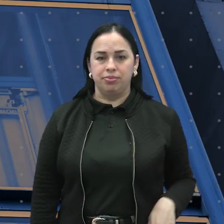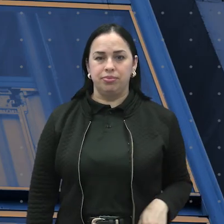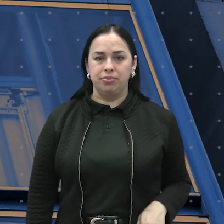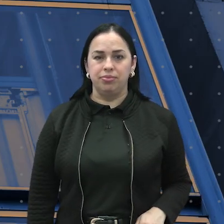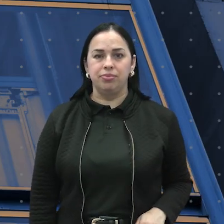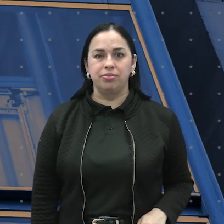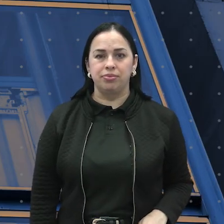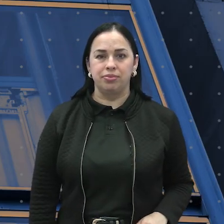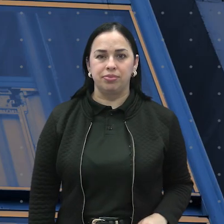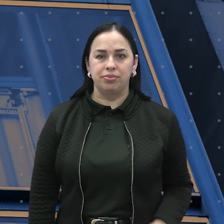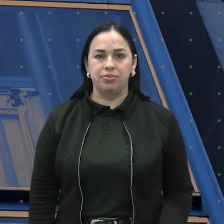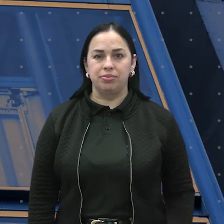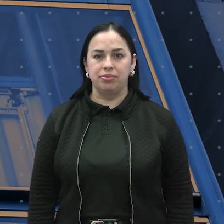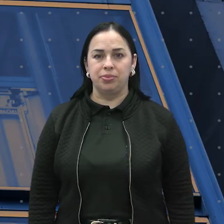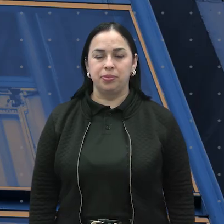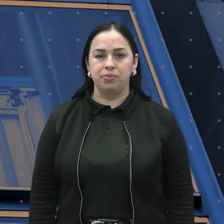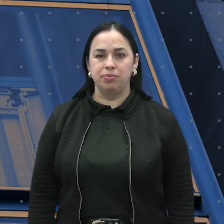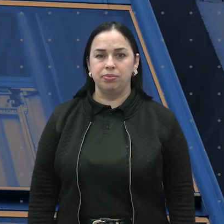centro.